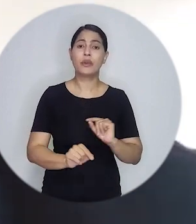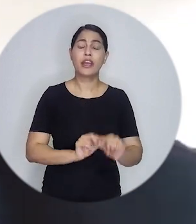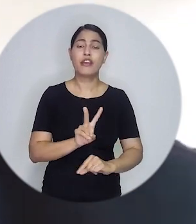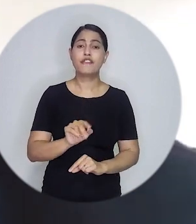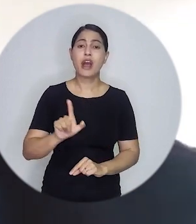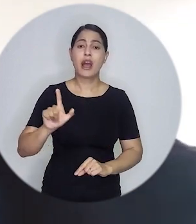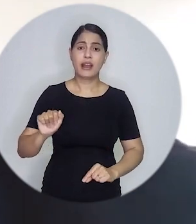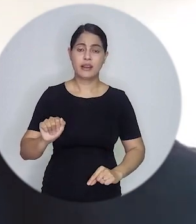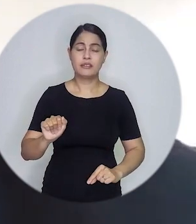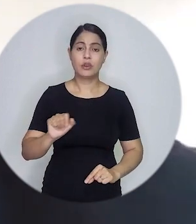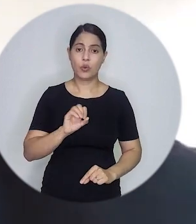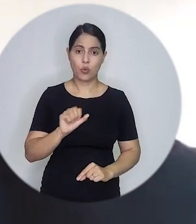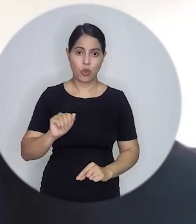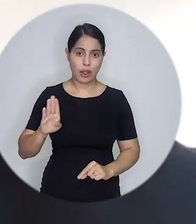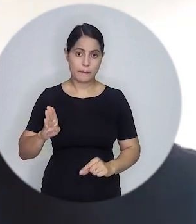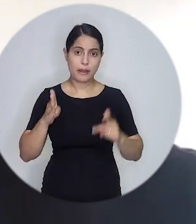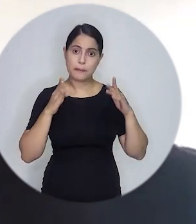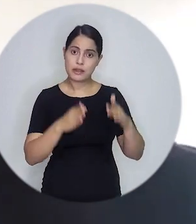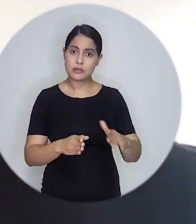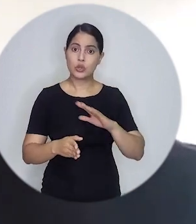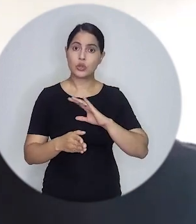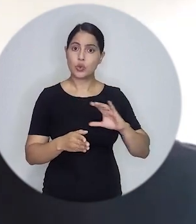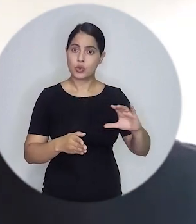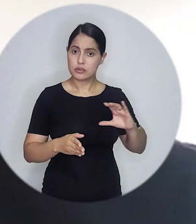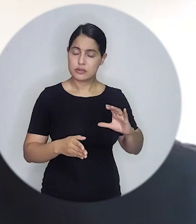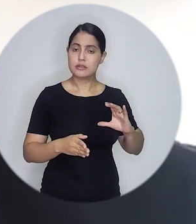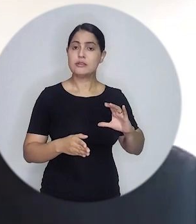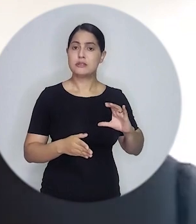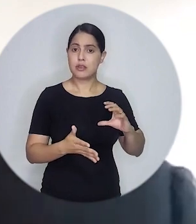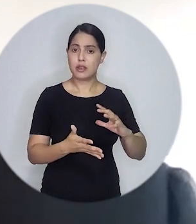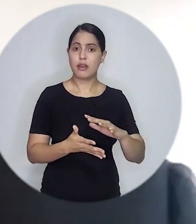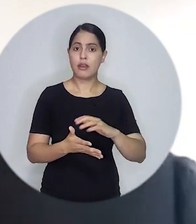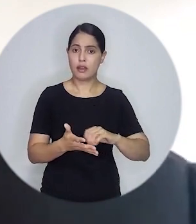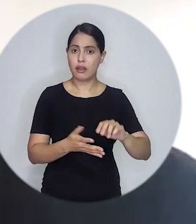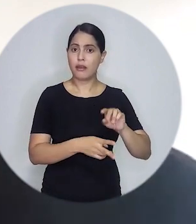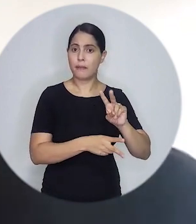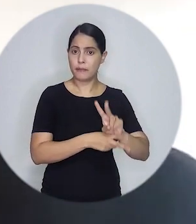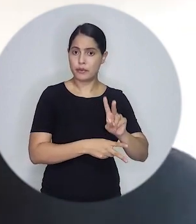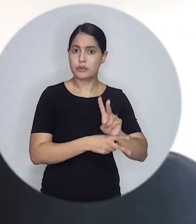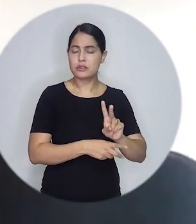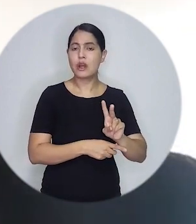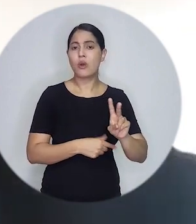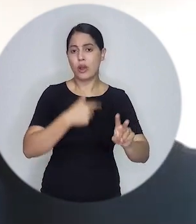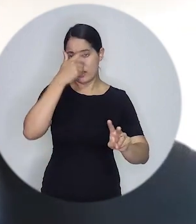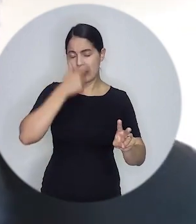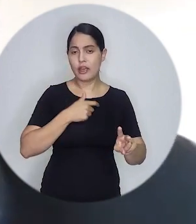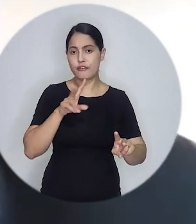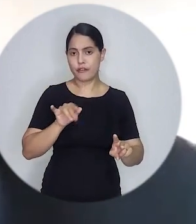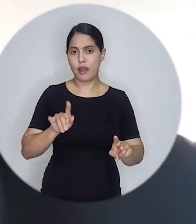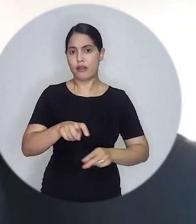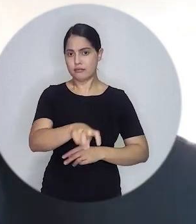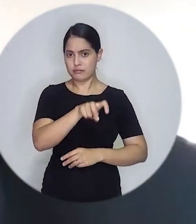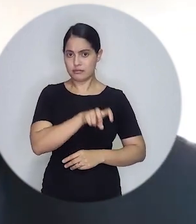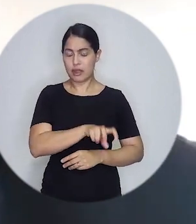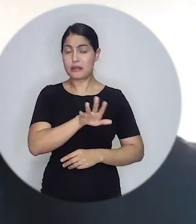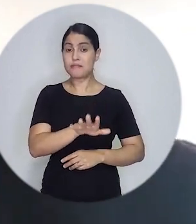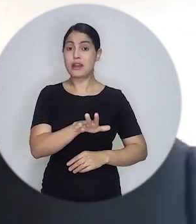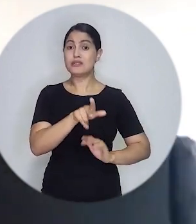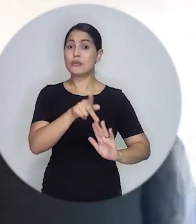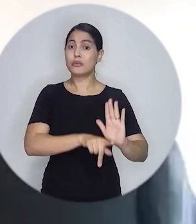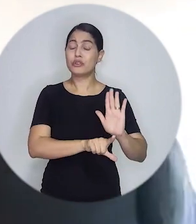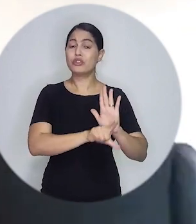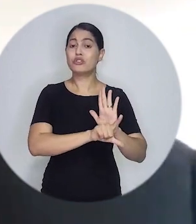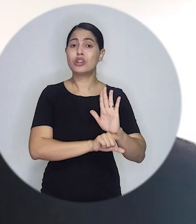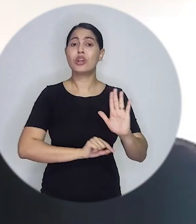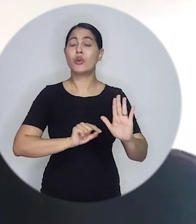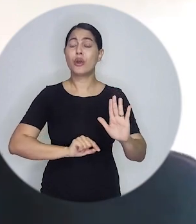vaga específica da OAB no Conselho Nacional de Proteção de Dados, vaga que hoje eu, com alegria e honra, ocupo, mas